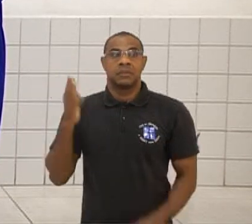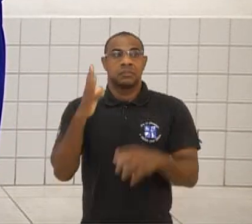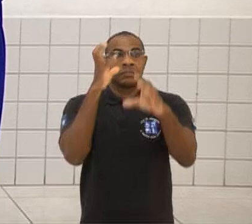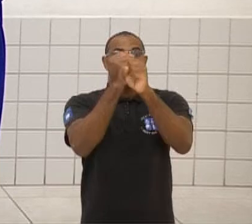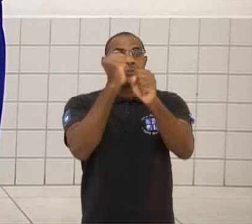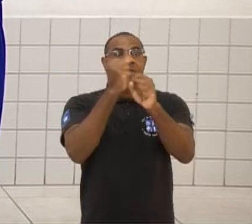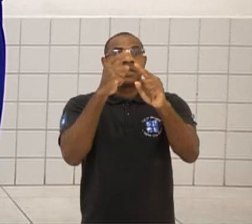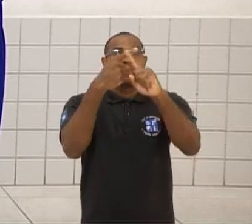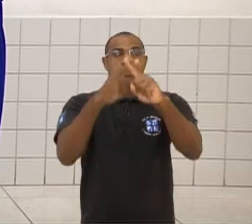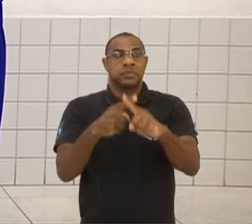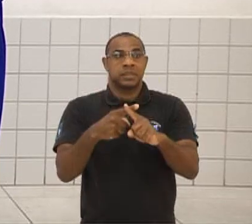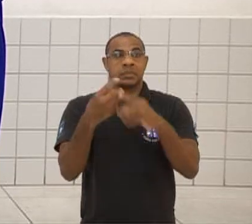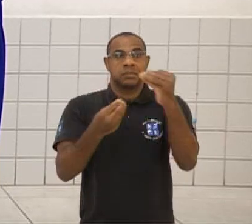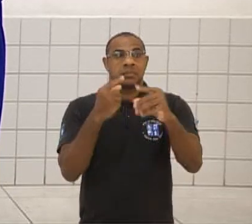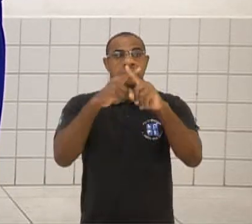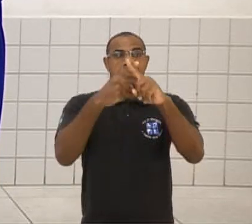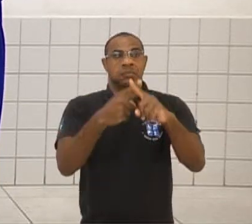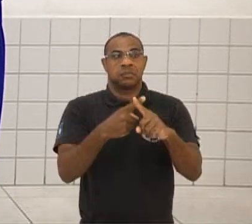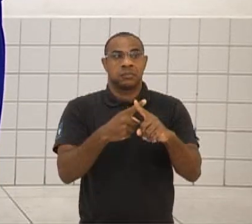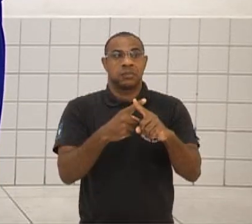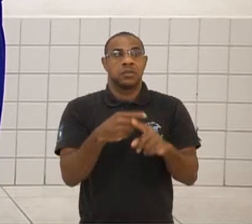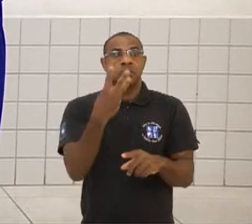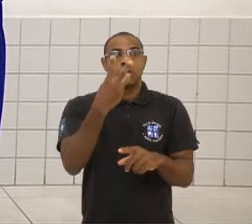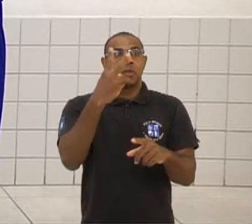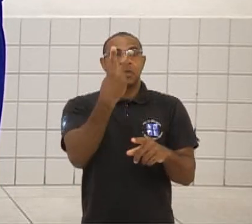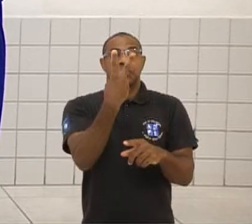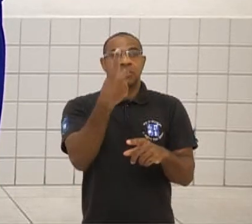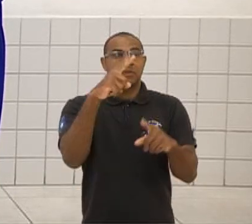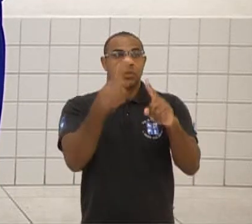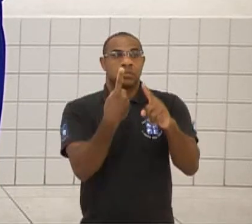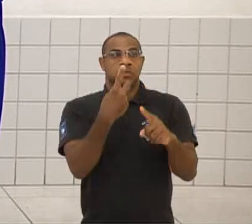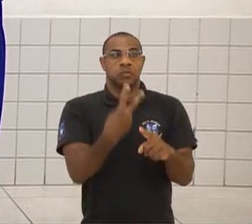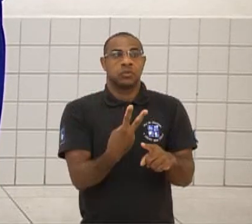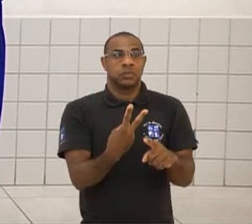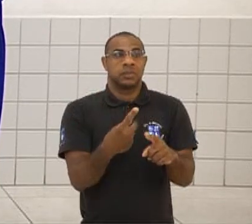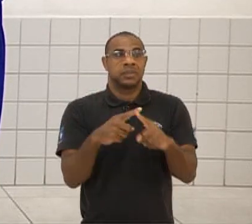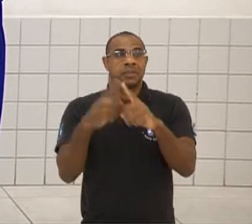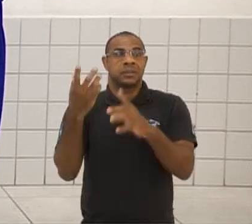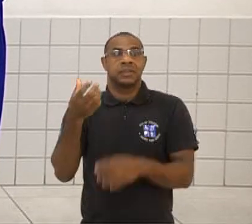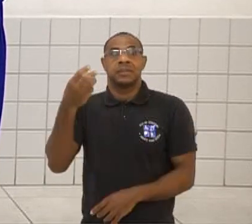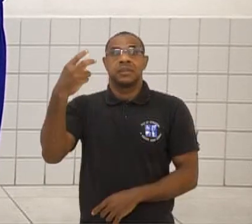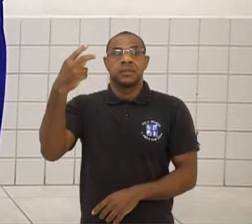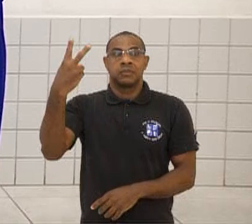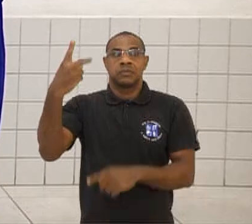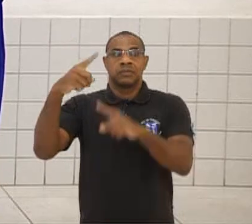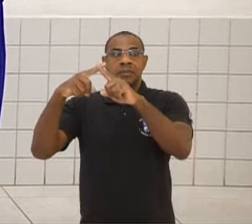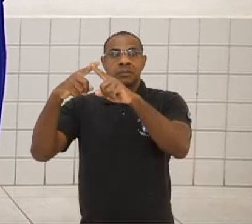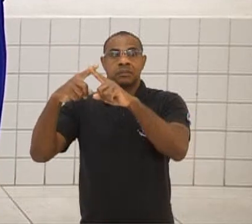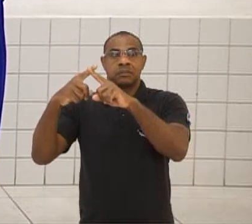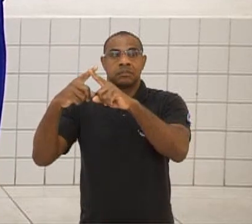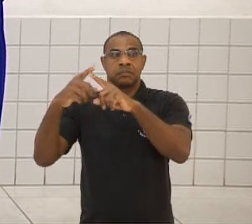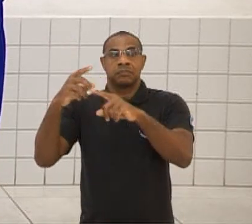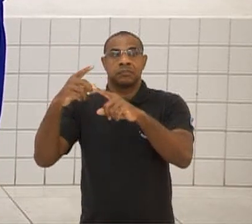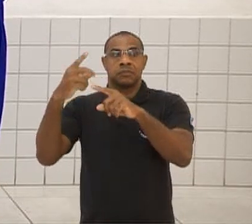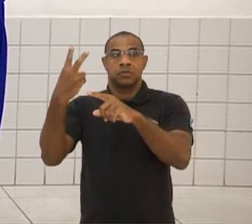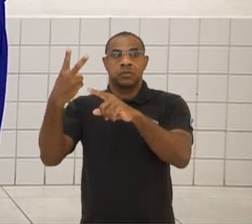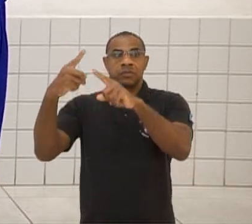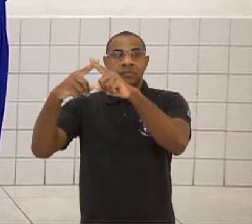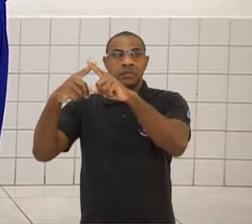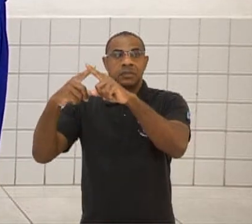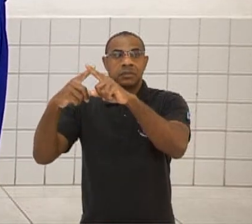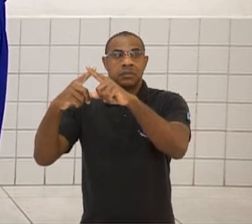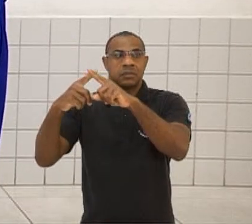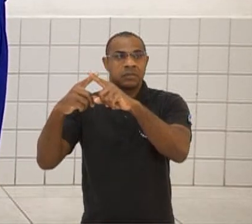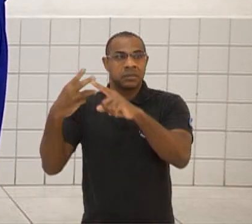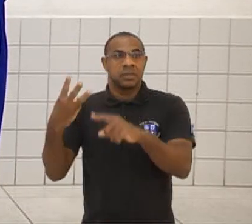e a carga, 2 vezes 1, 2, 3 vezes menos 2 menos 6, o somatório tem que dar 0. Então,